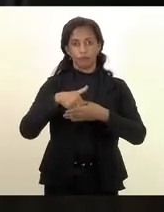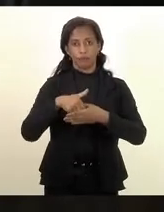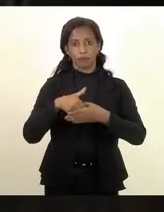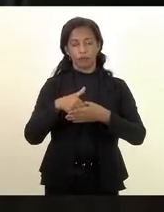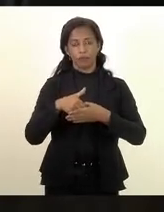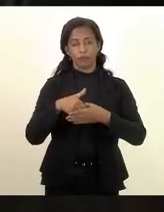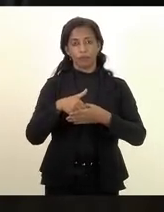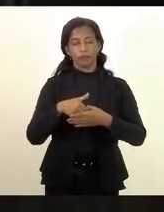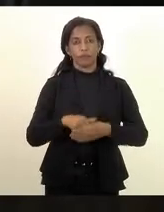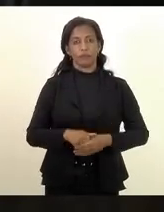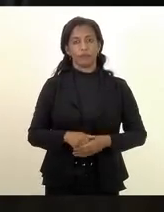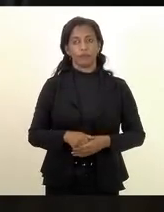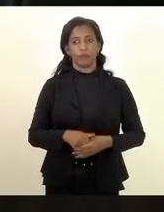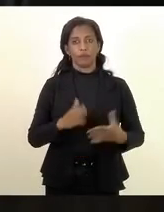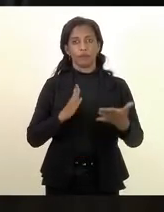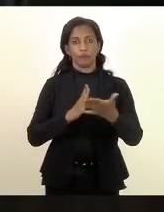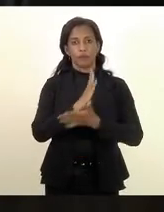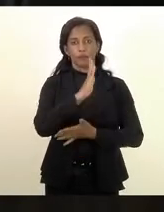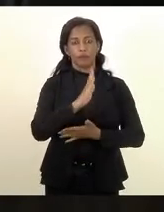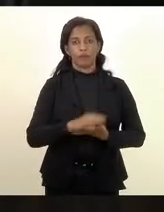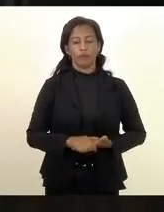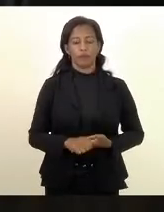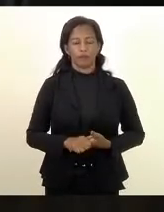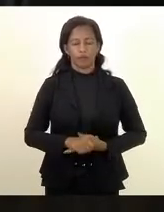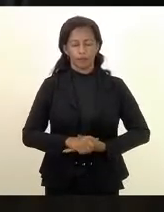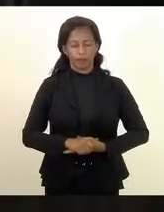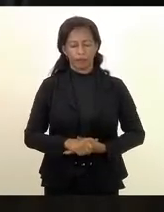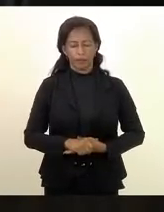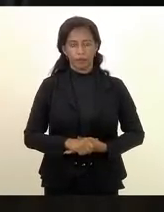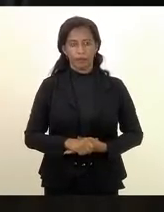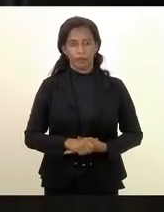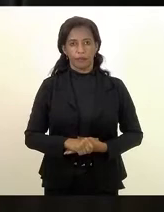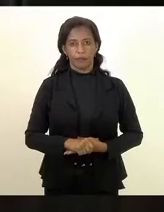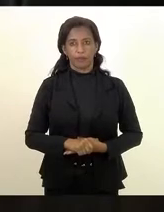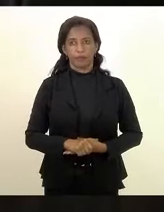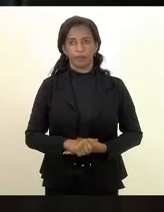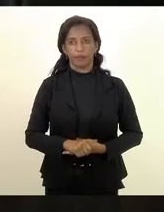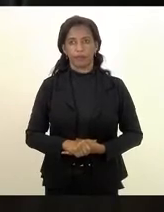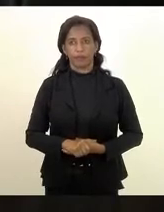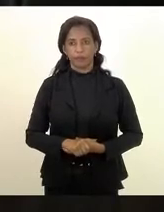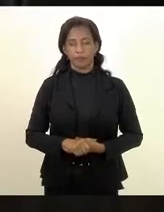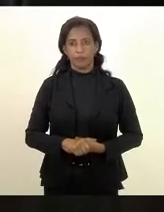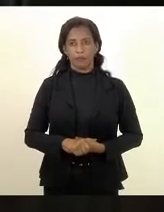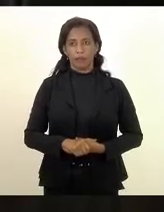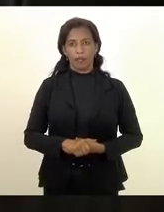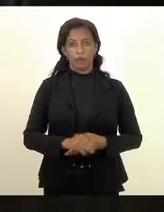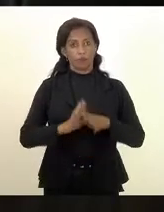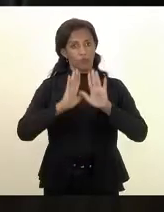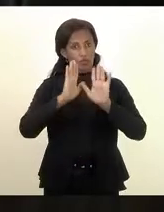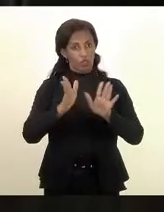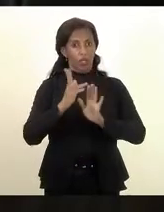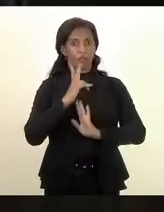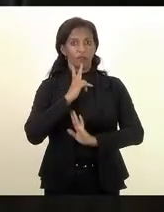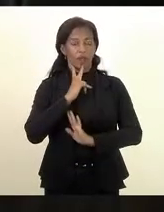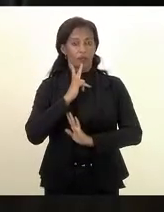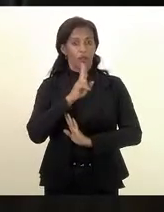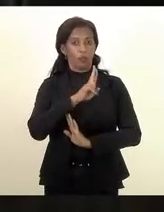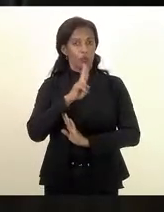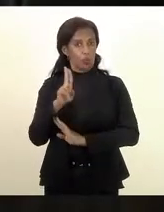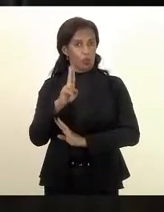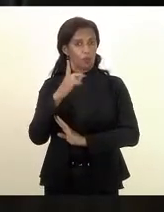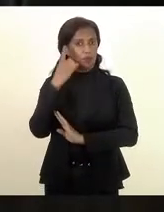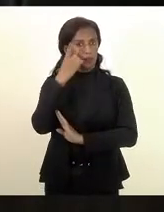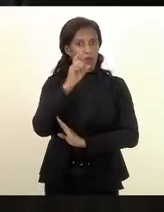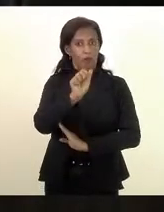aprovam permanecem como estão aprovada em primeira e retornem em segunda já que citamos o nome da deputada Alana